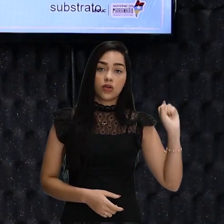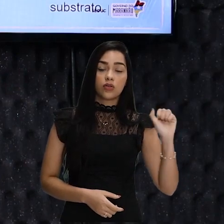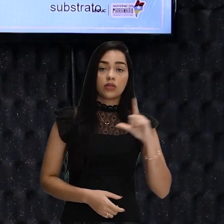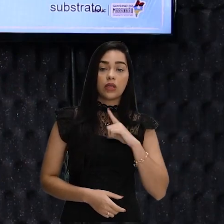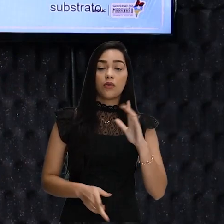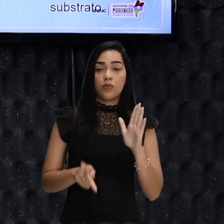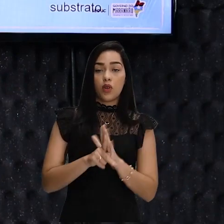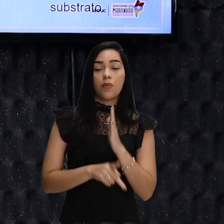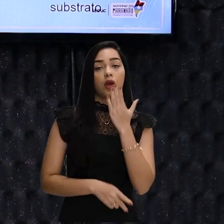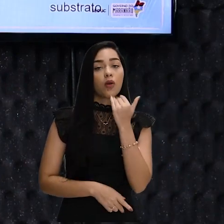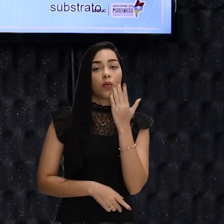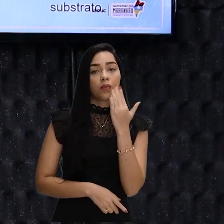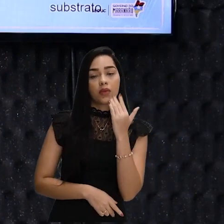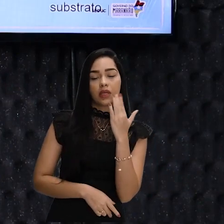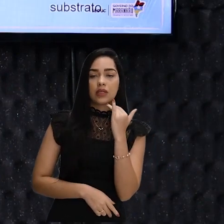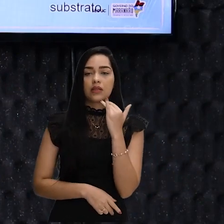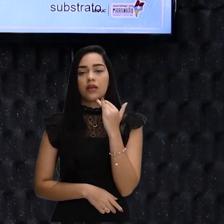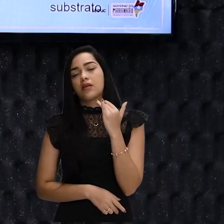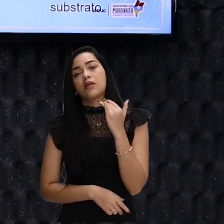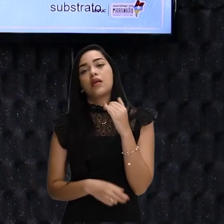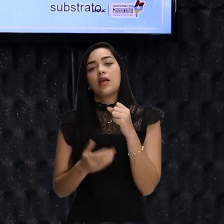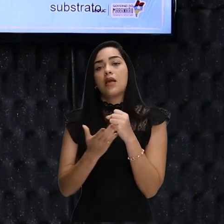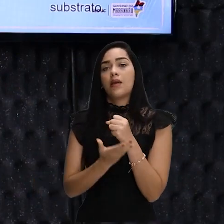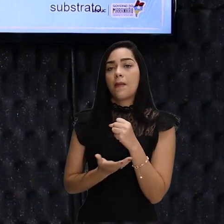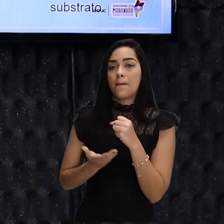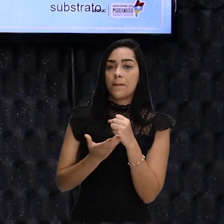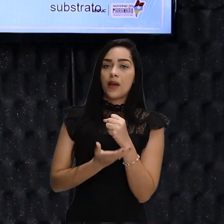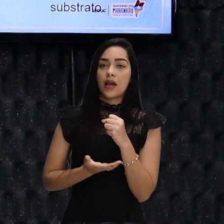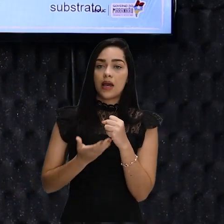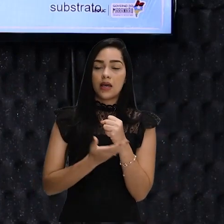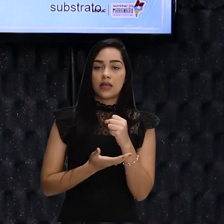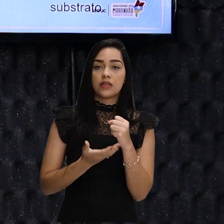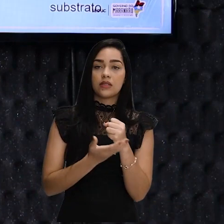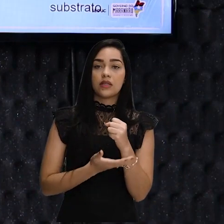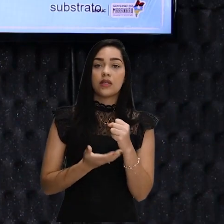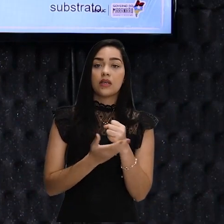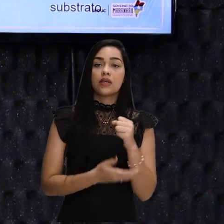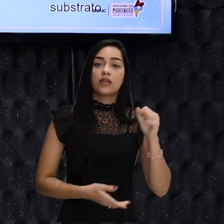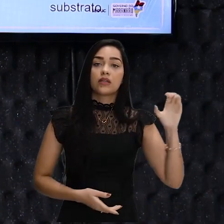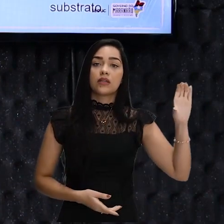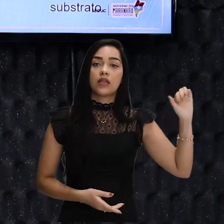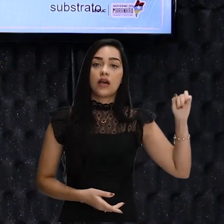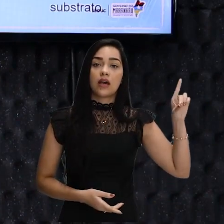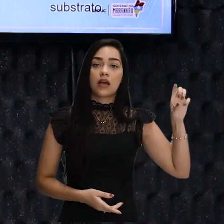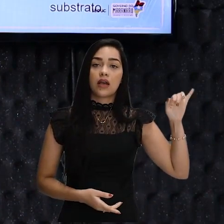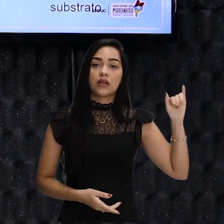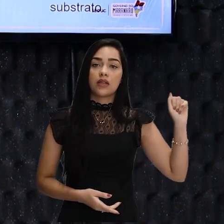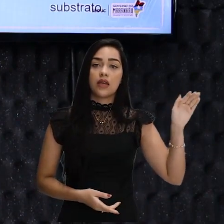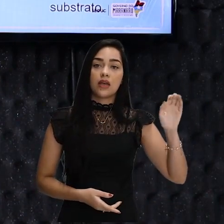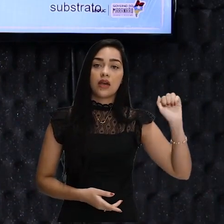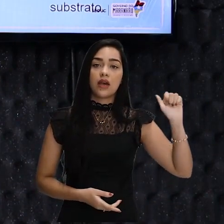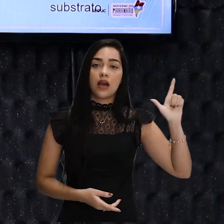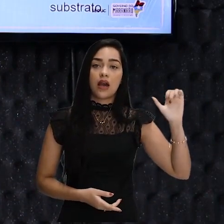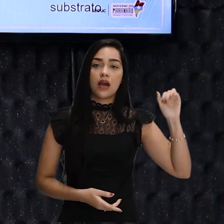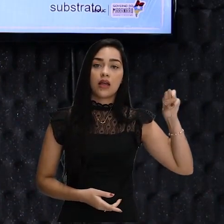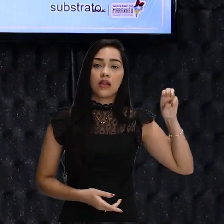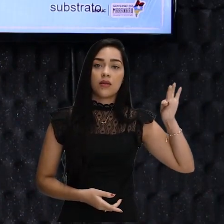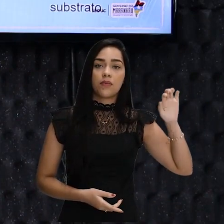seu próprio alimento. Eles são a base da cadeia alimentar. Se eles são a base da cadeia alimentar,